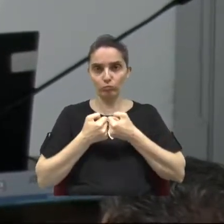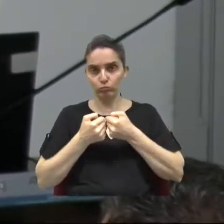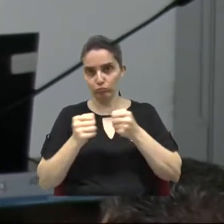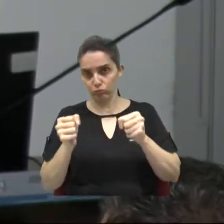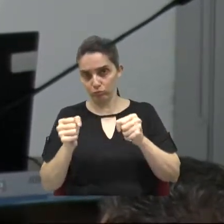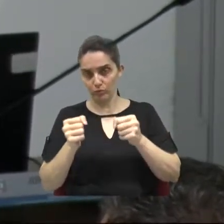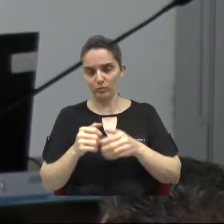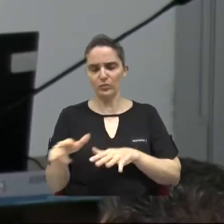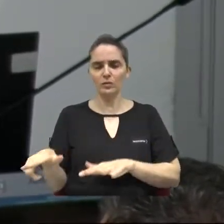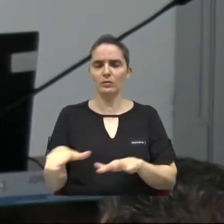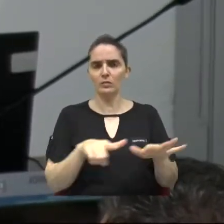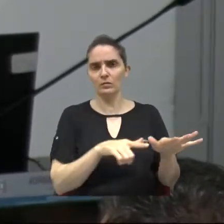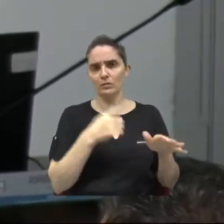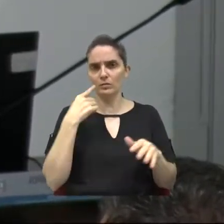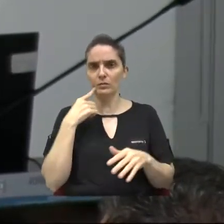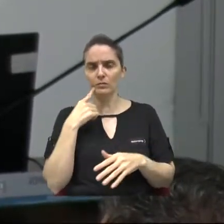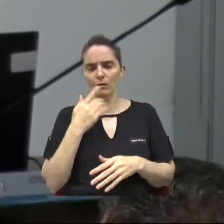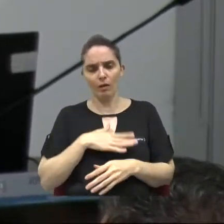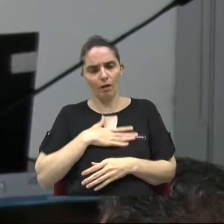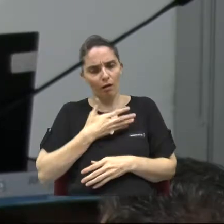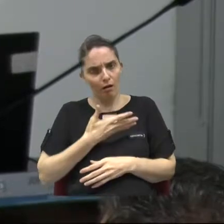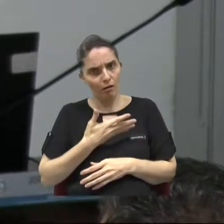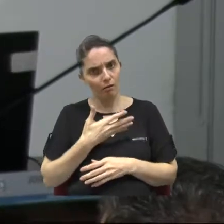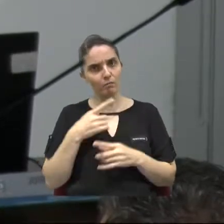essa semana eu fui surpreendido,